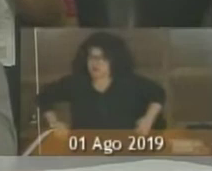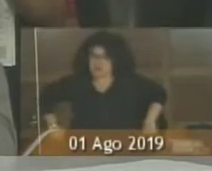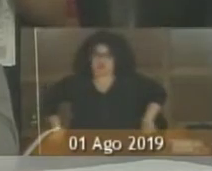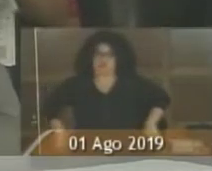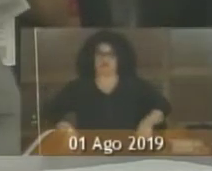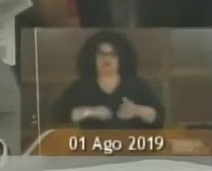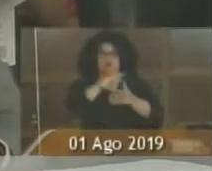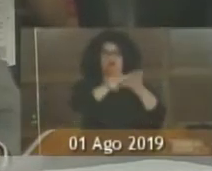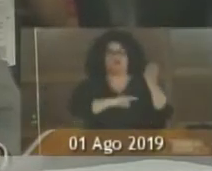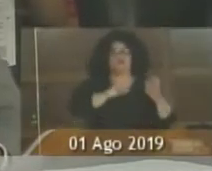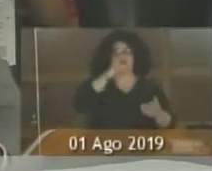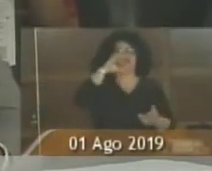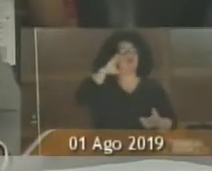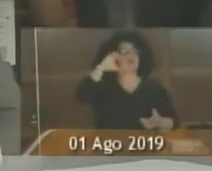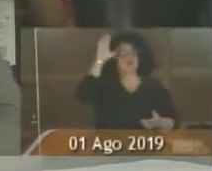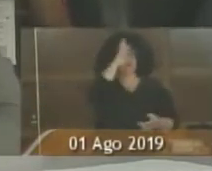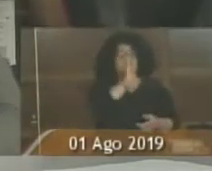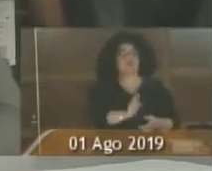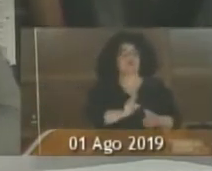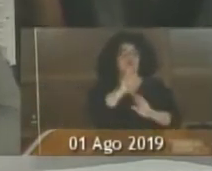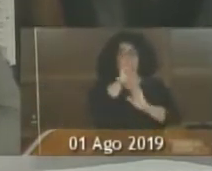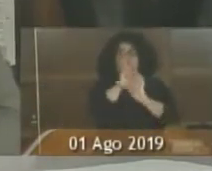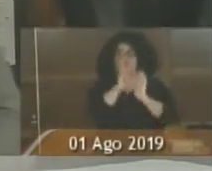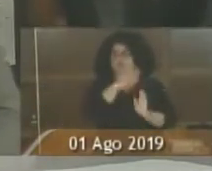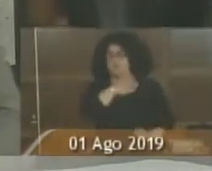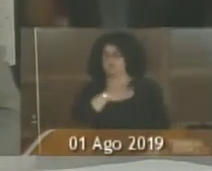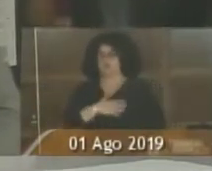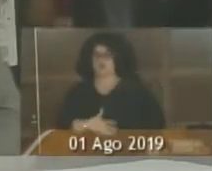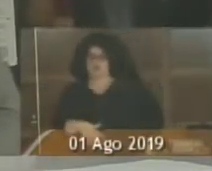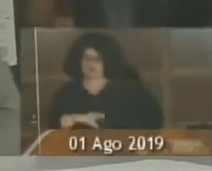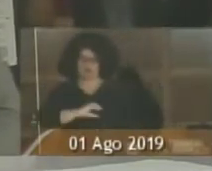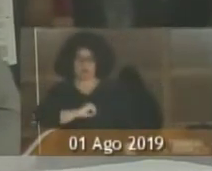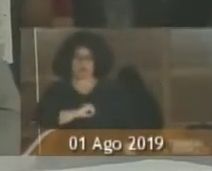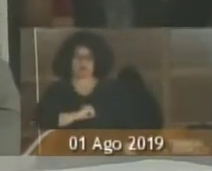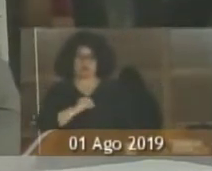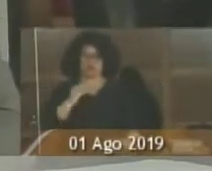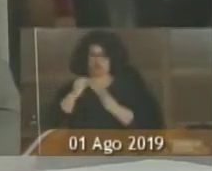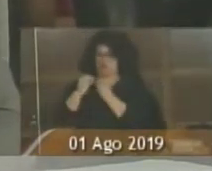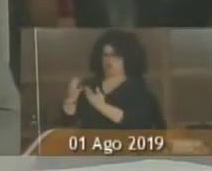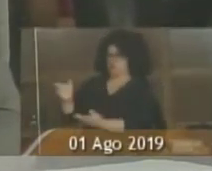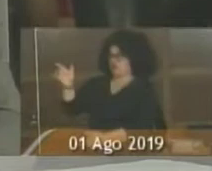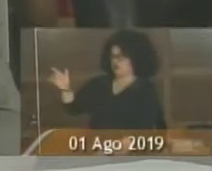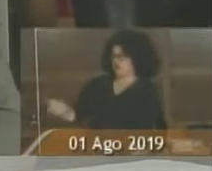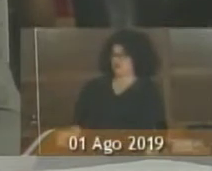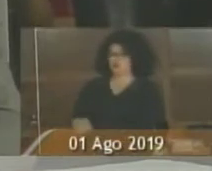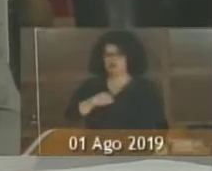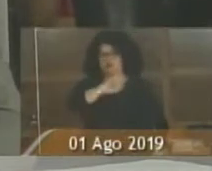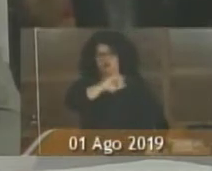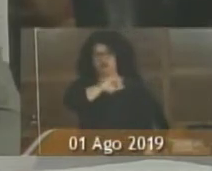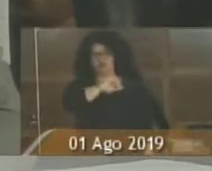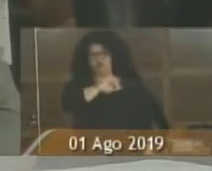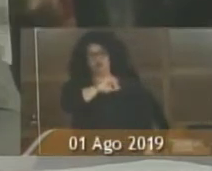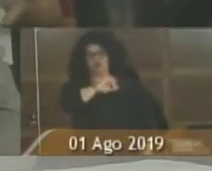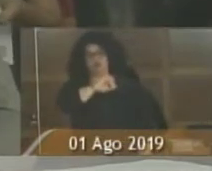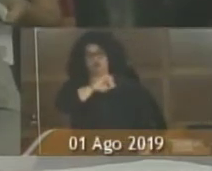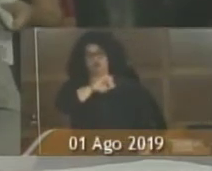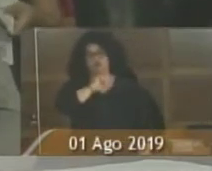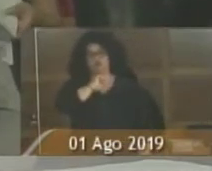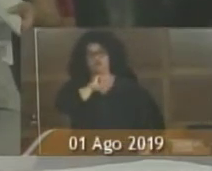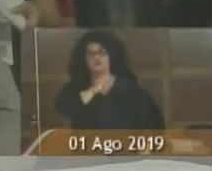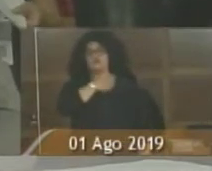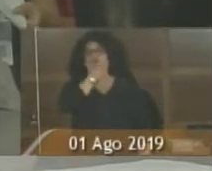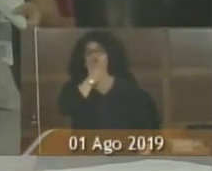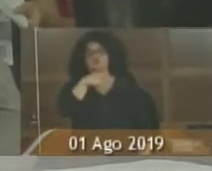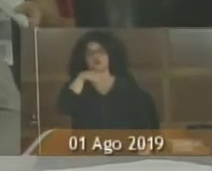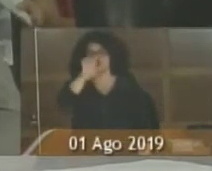Matérias da vereadora Tite Brasil. Projeto de decreto legislativo número 014, concedendo a medalha João Arquimedes da Silva ao senhor